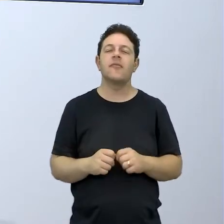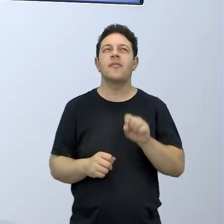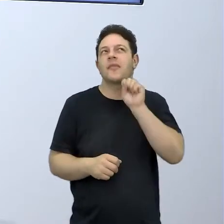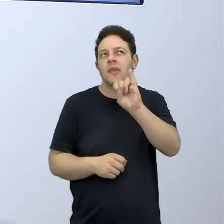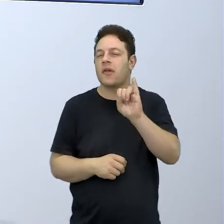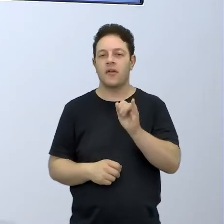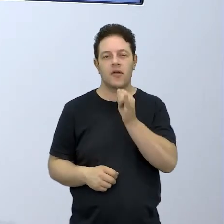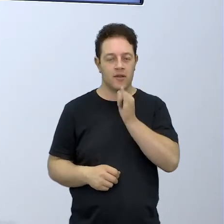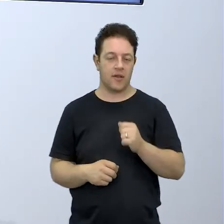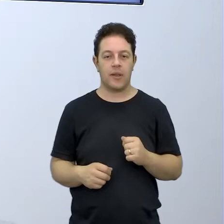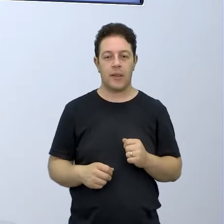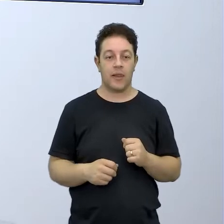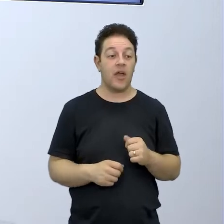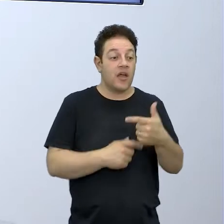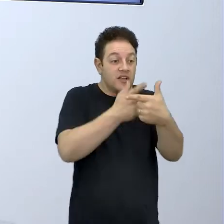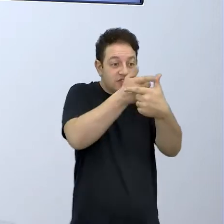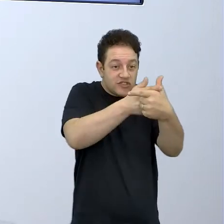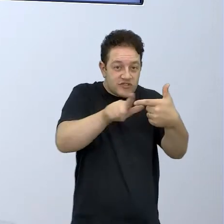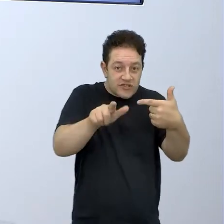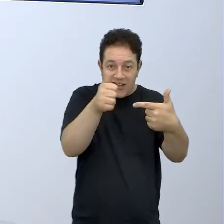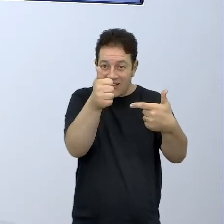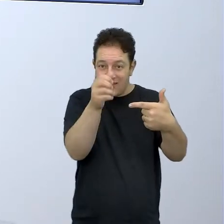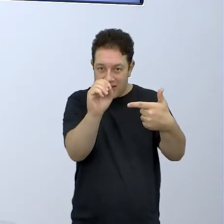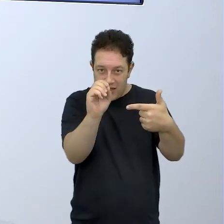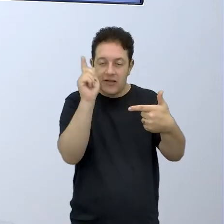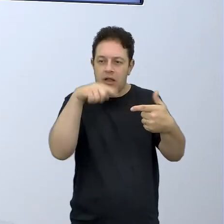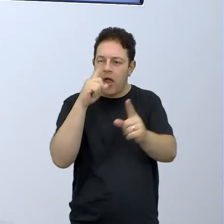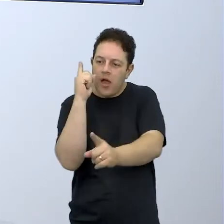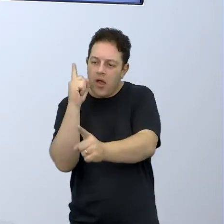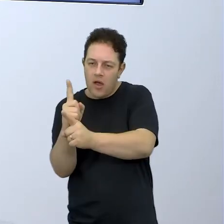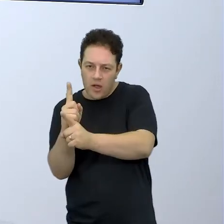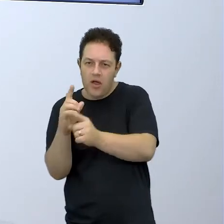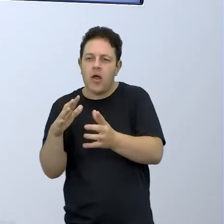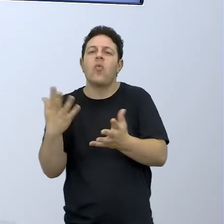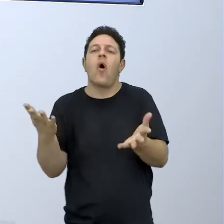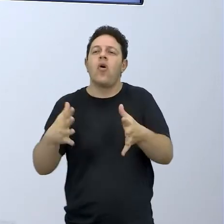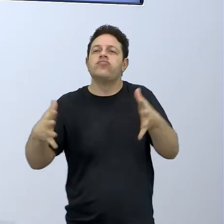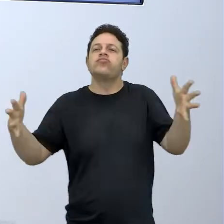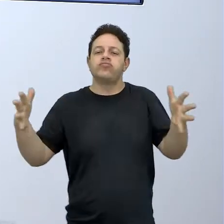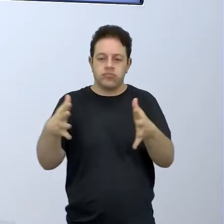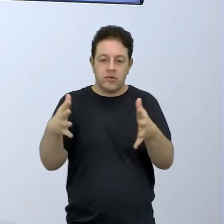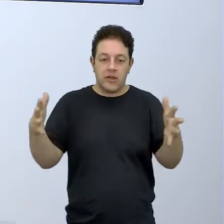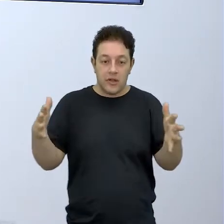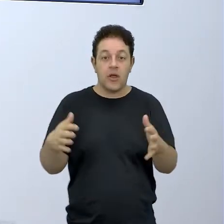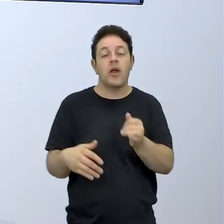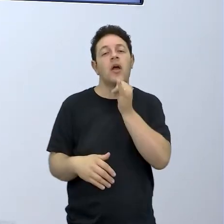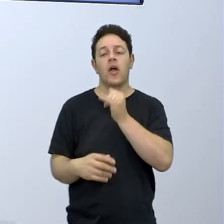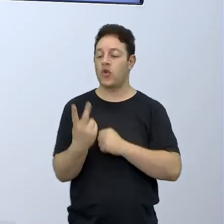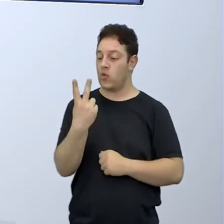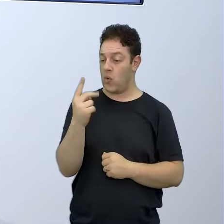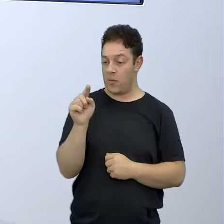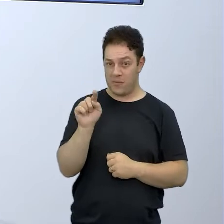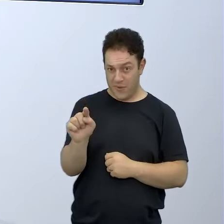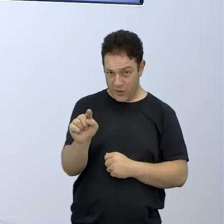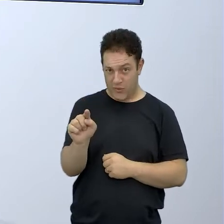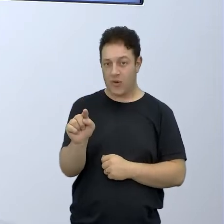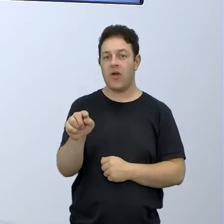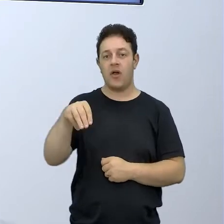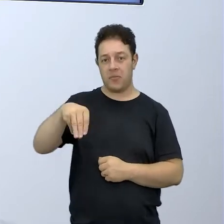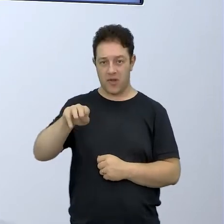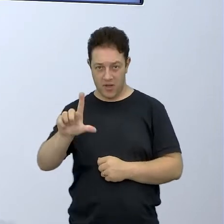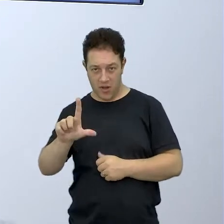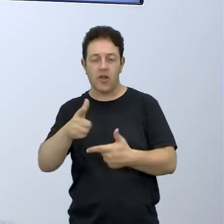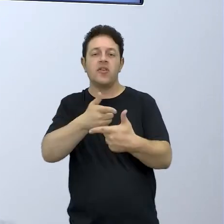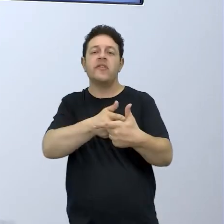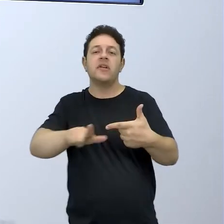for dividir por 10, para puxar a proporção, 2.000 ml dividido por